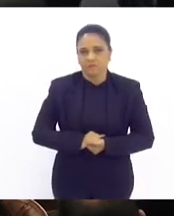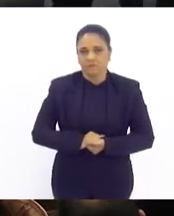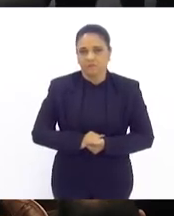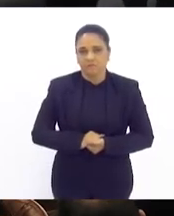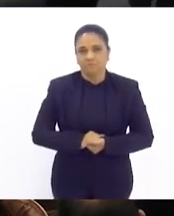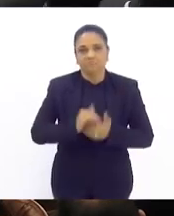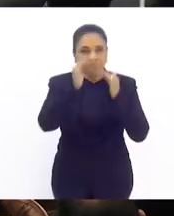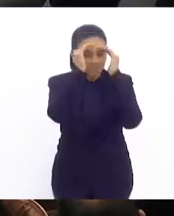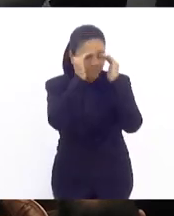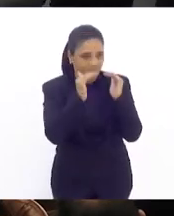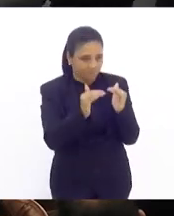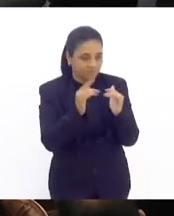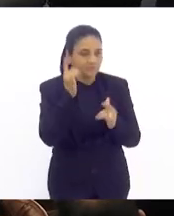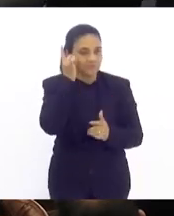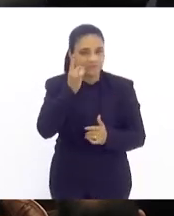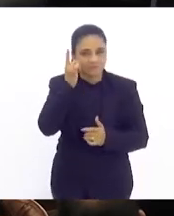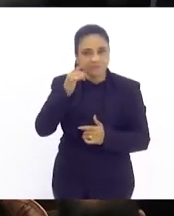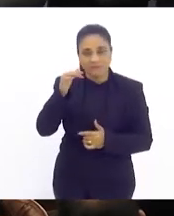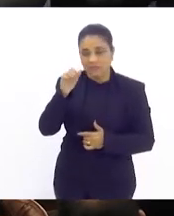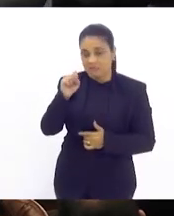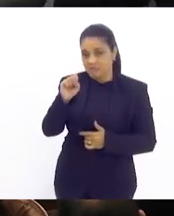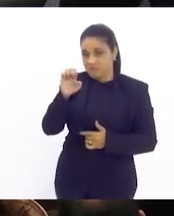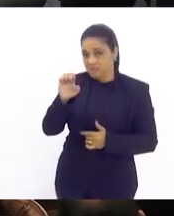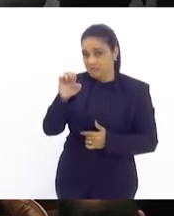com todo respeito a deputado